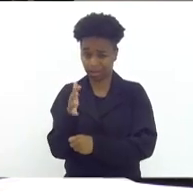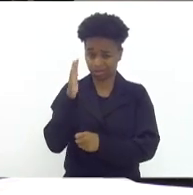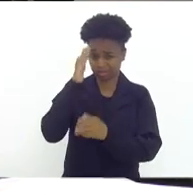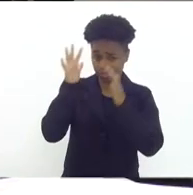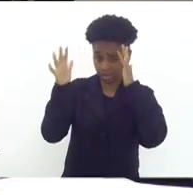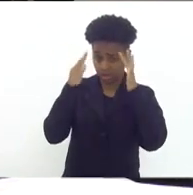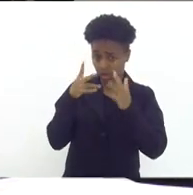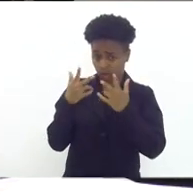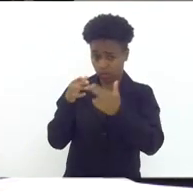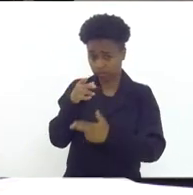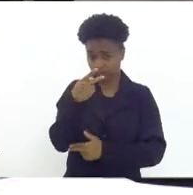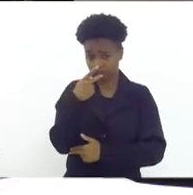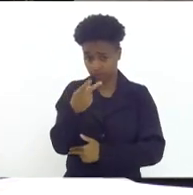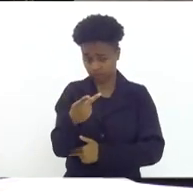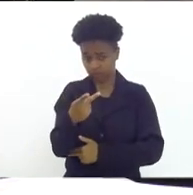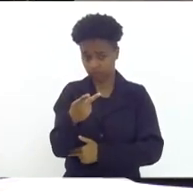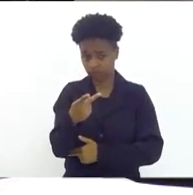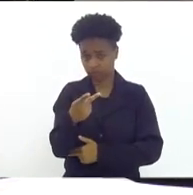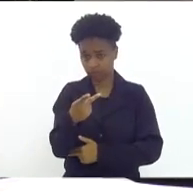estimadamente